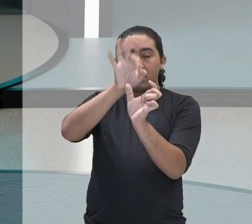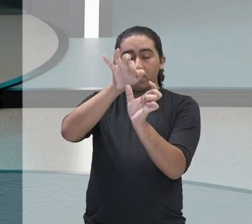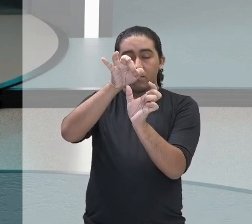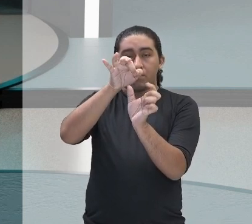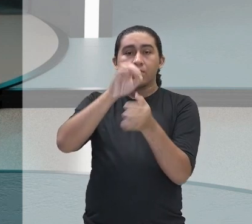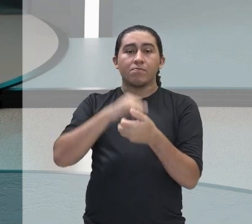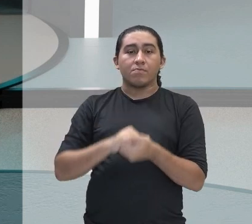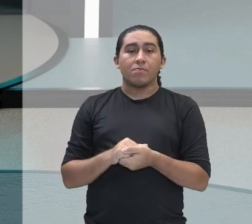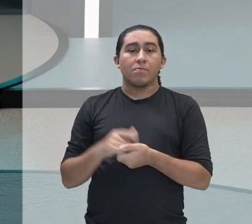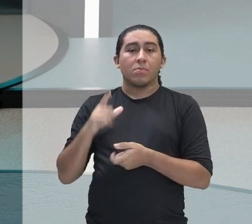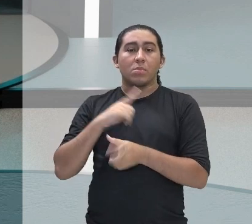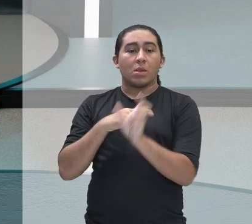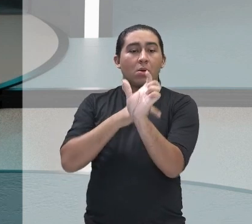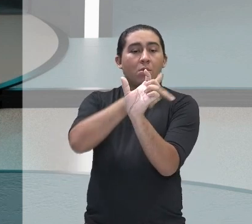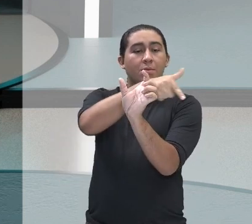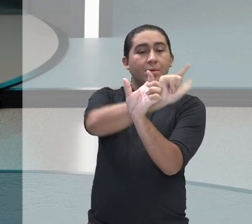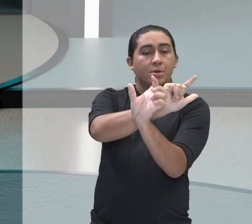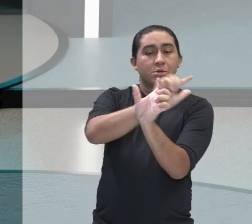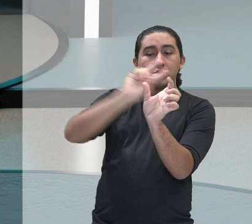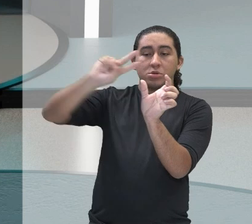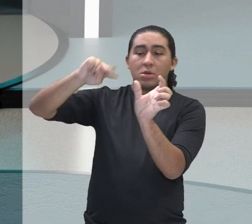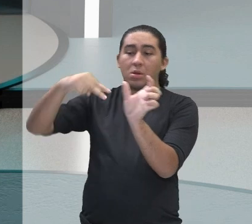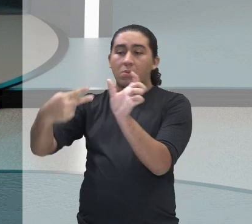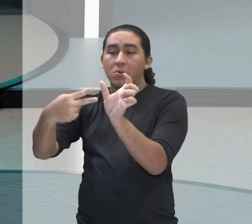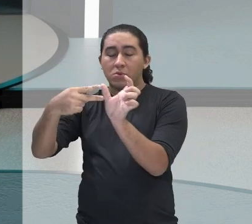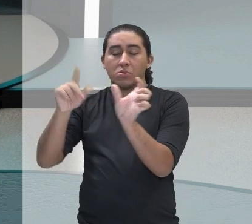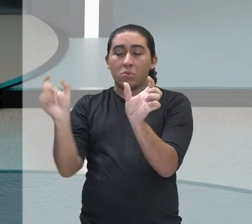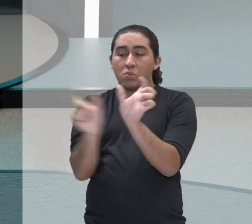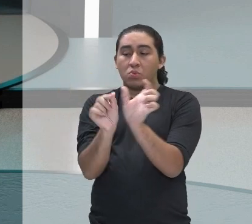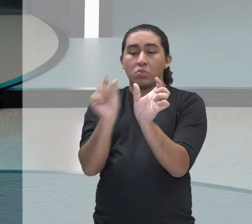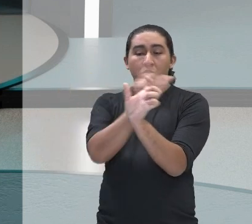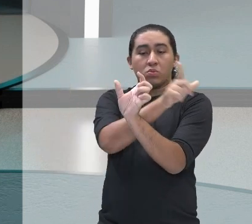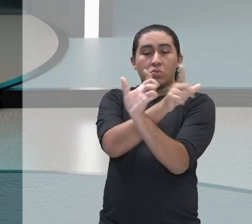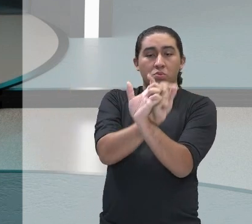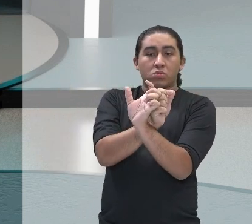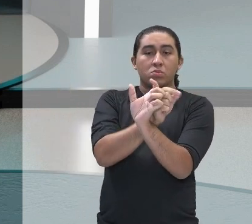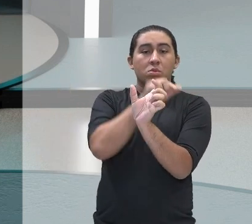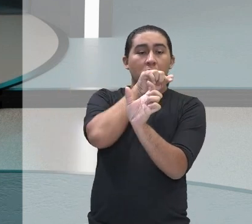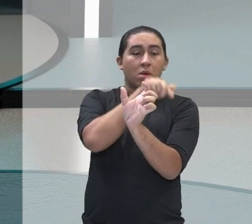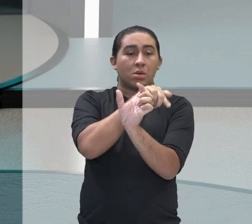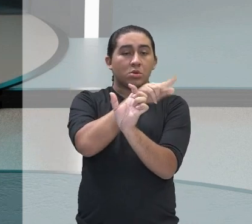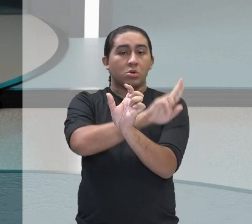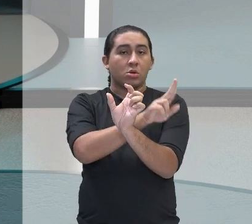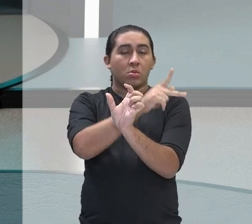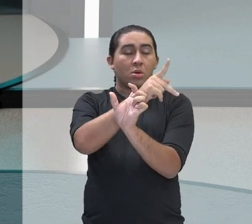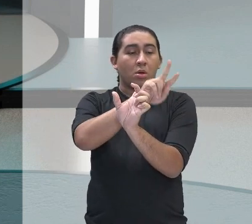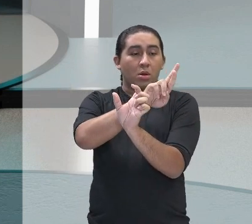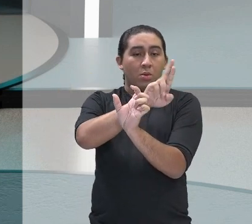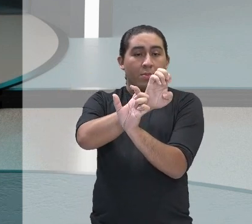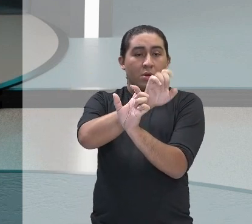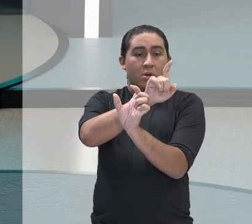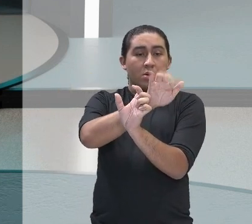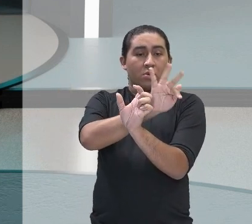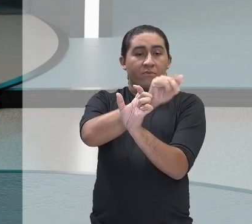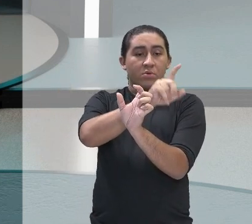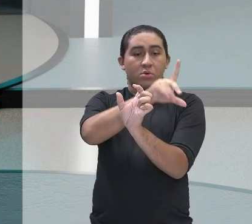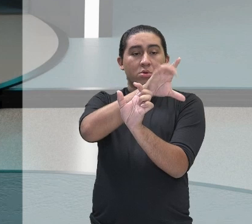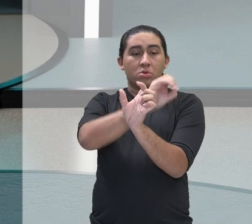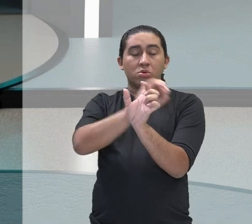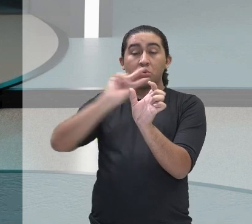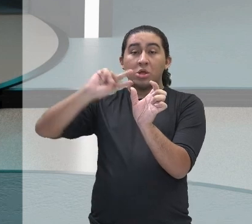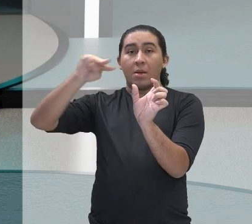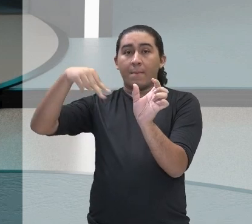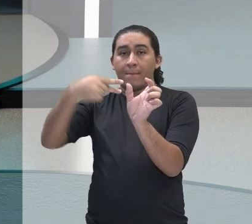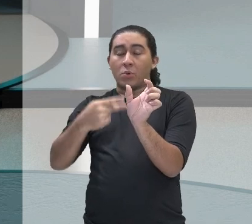e um afixo depois. O antes é chamado de prefixo. O depois